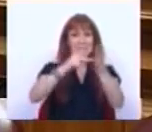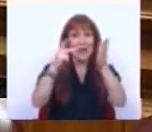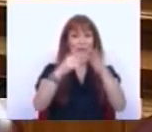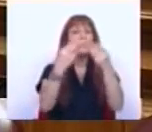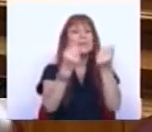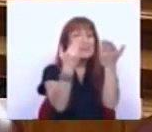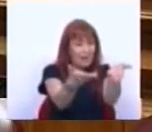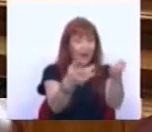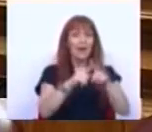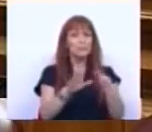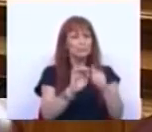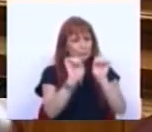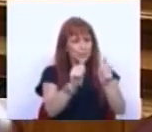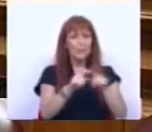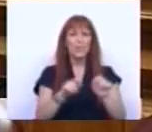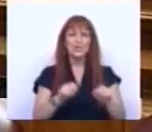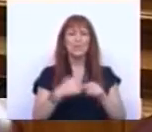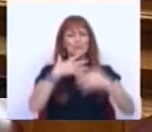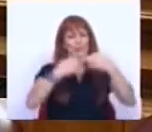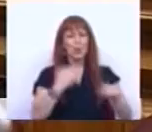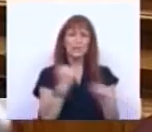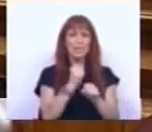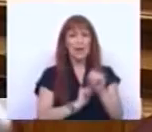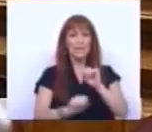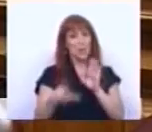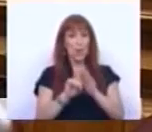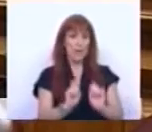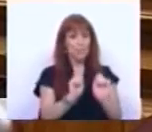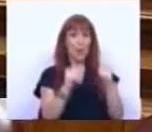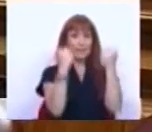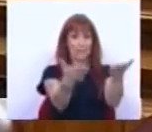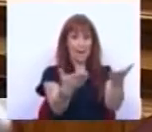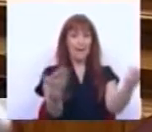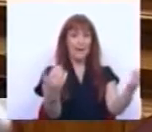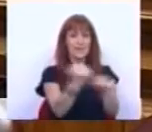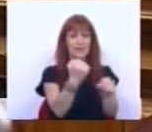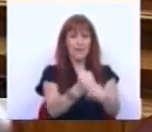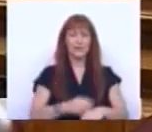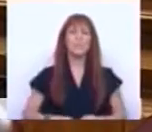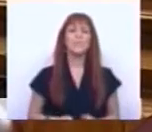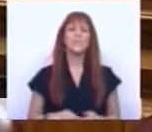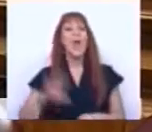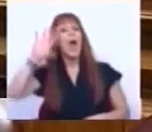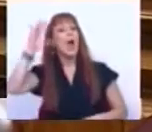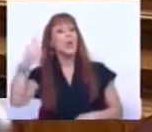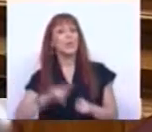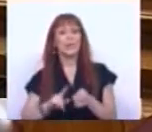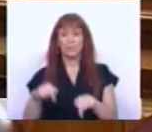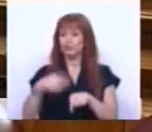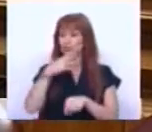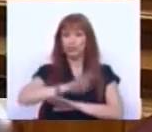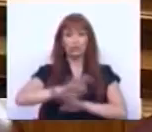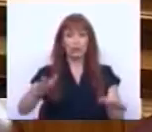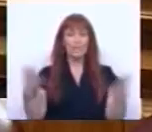e materiais adequados para o cabal desempenho das funções que a lei atribui a esses serviços. Sucede, como de resto já aqui foi